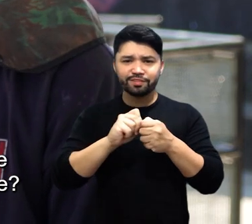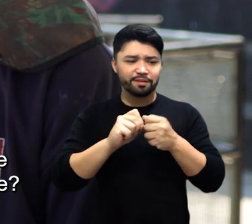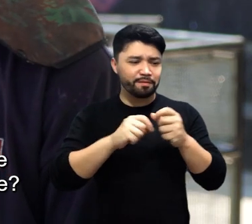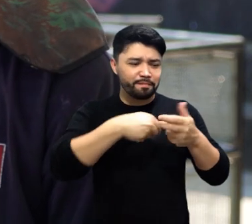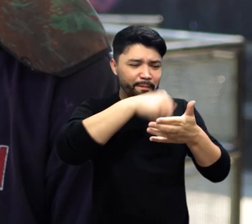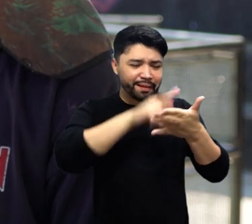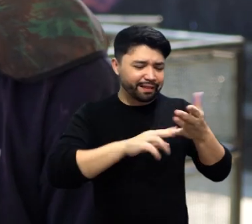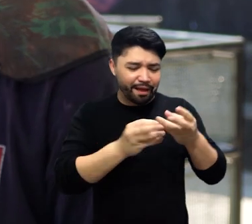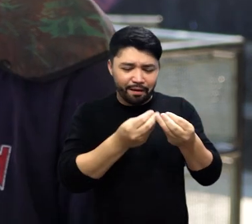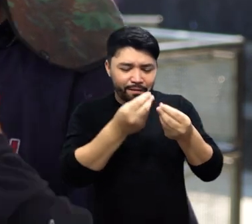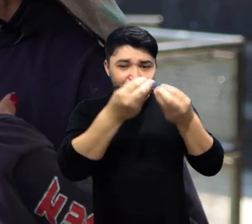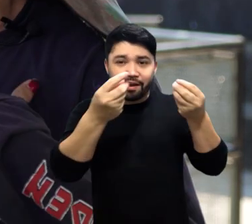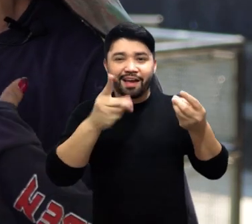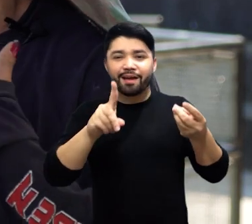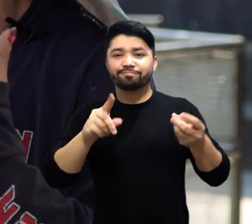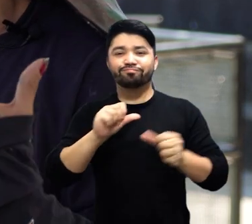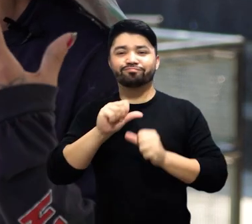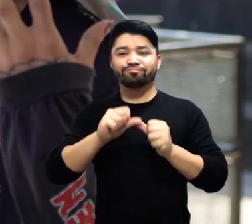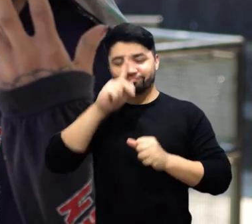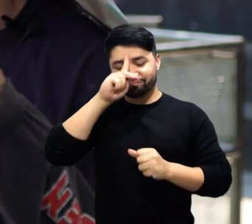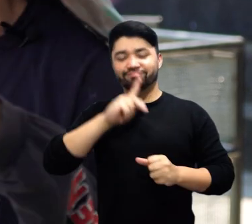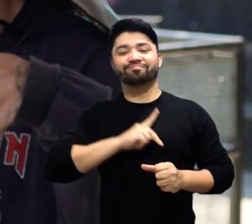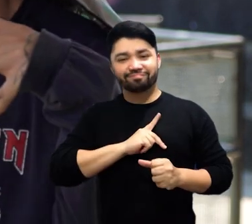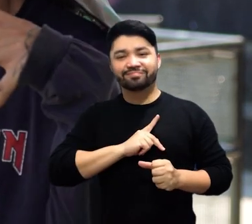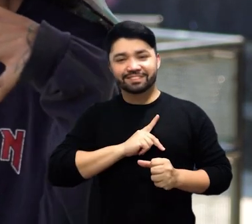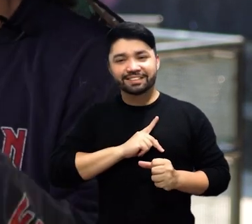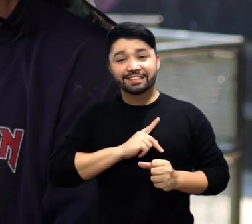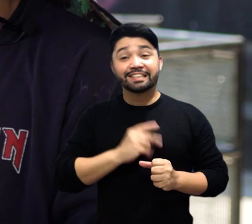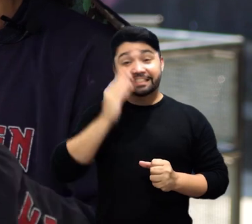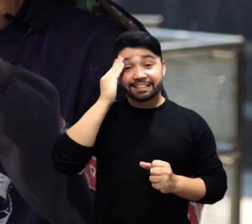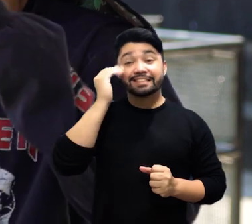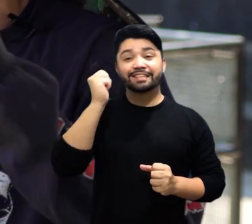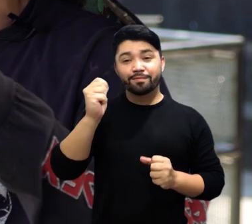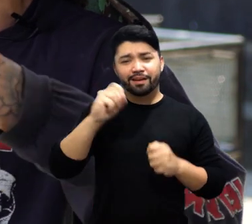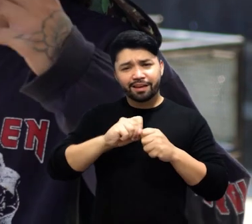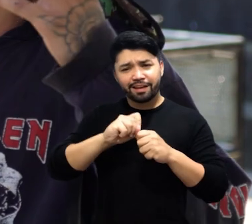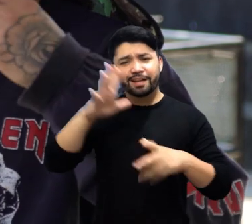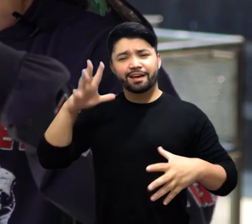tinta, sabe? É moldar a si mesmo, sabe? É saber moldar